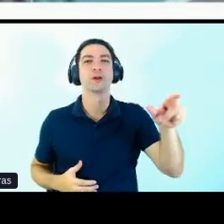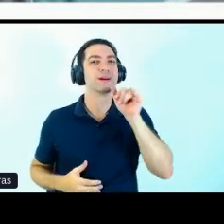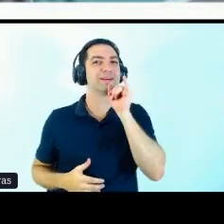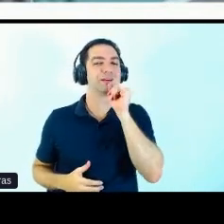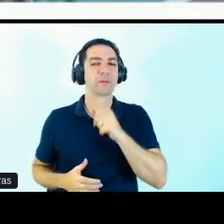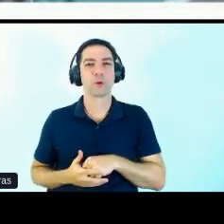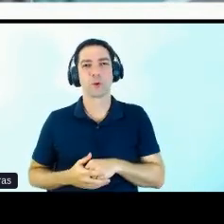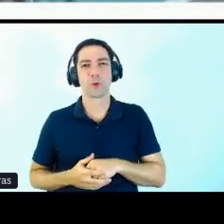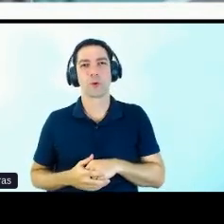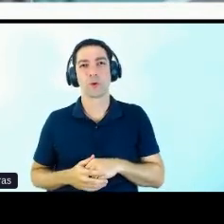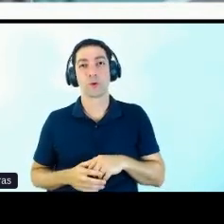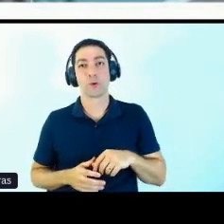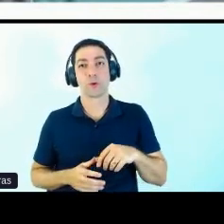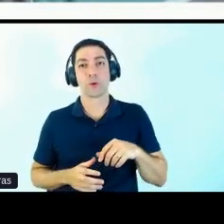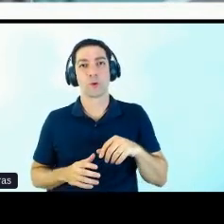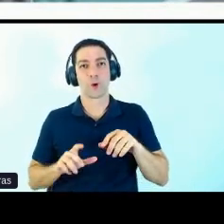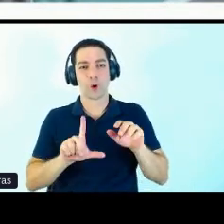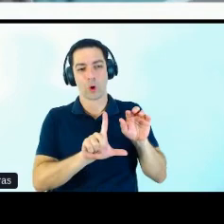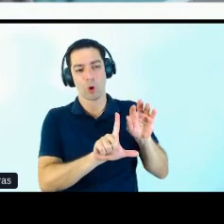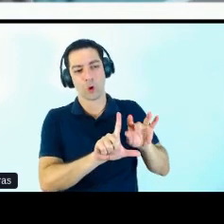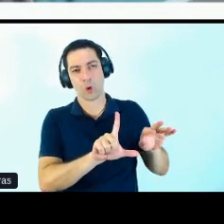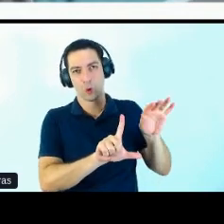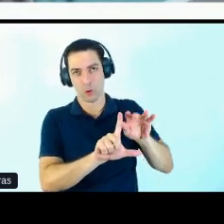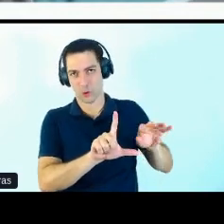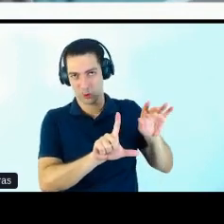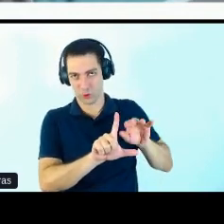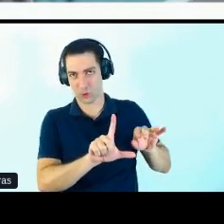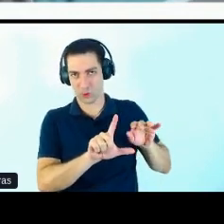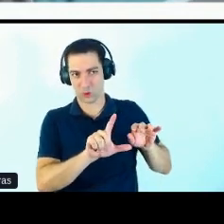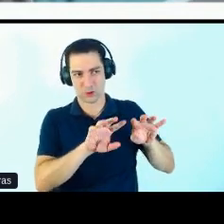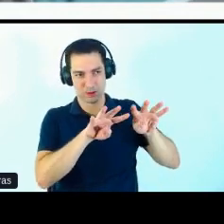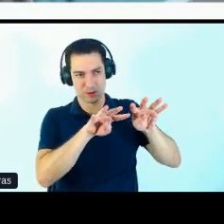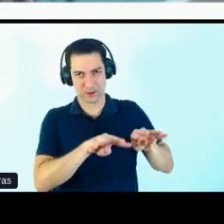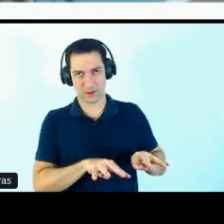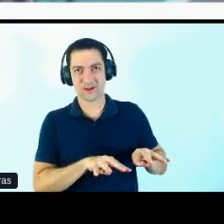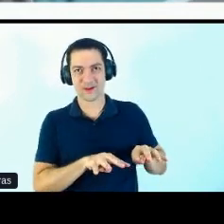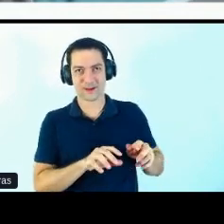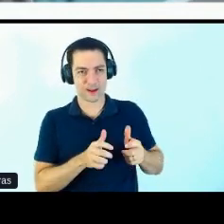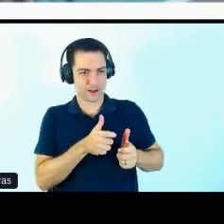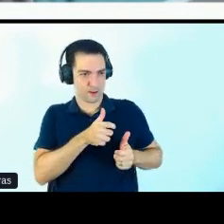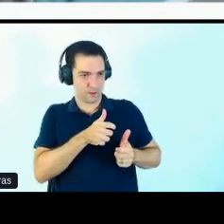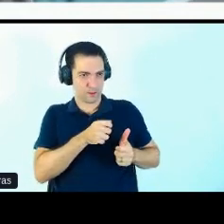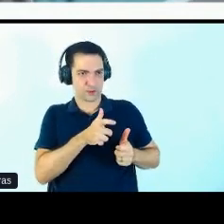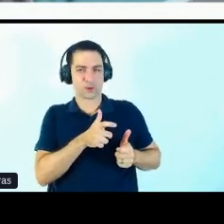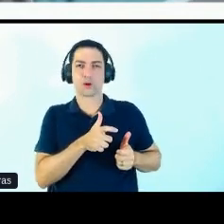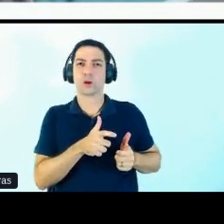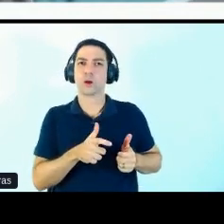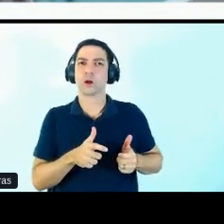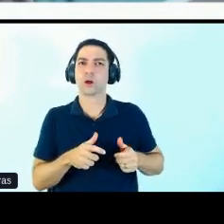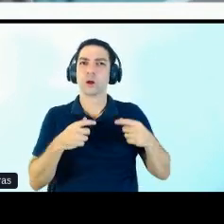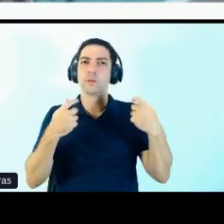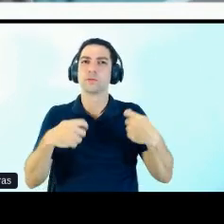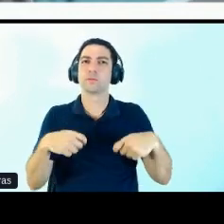também um recurso sonoro, né? Porque quando sai o preço, só sai